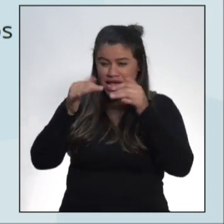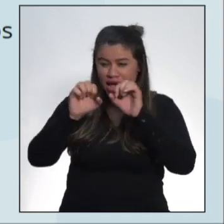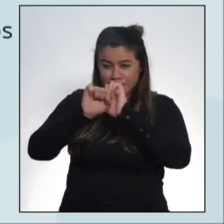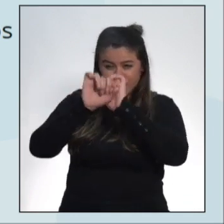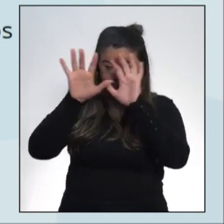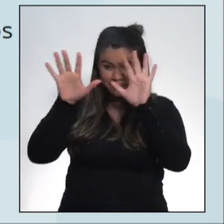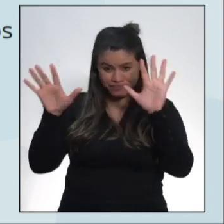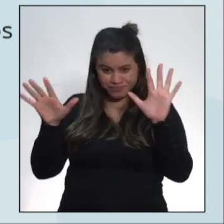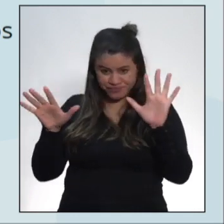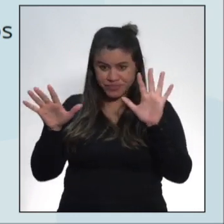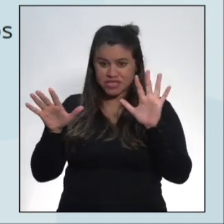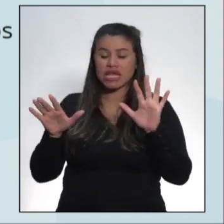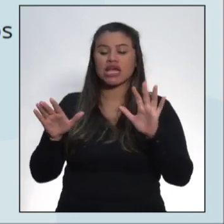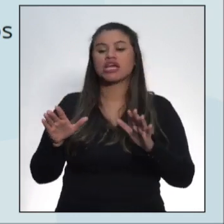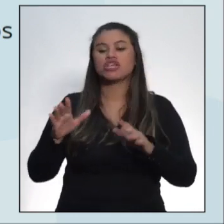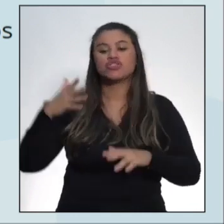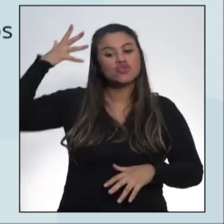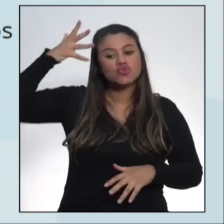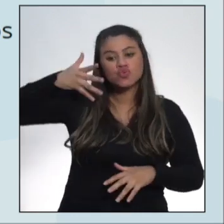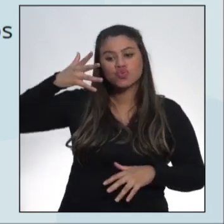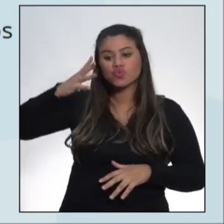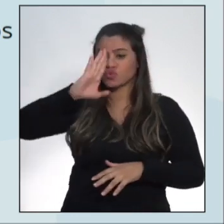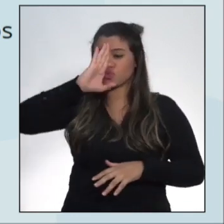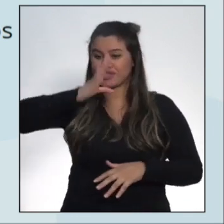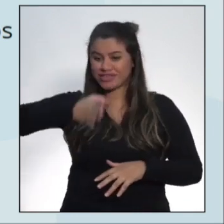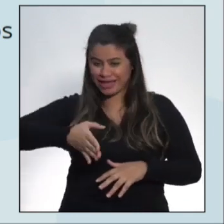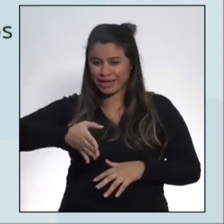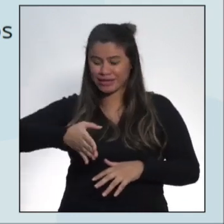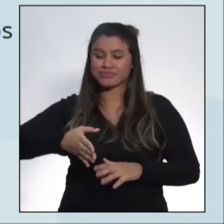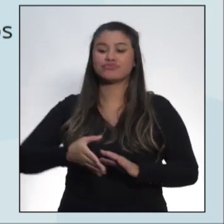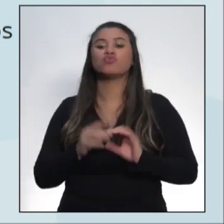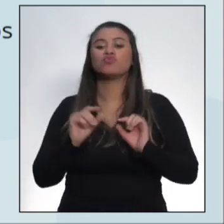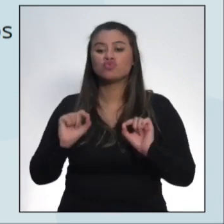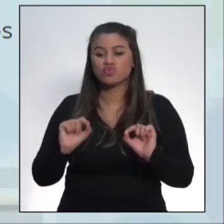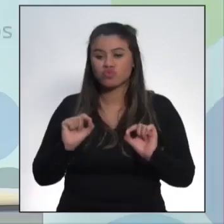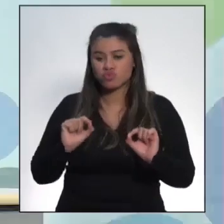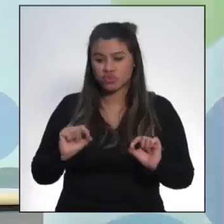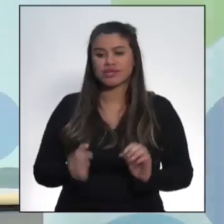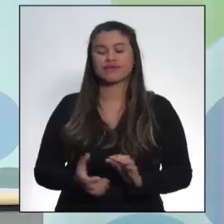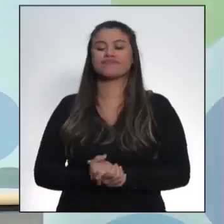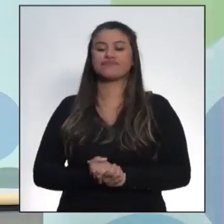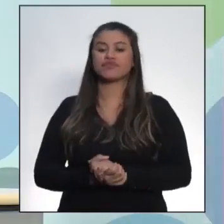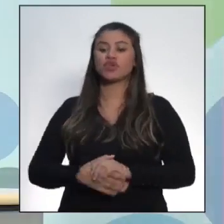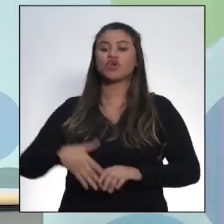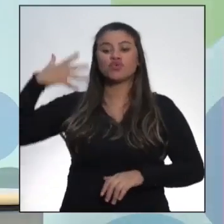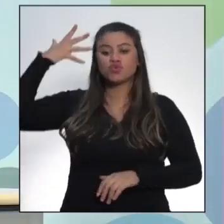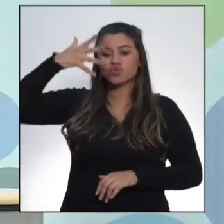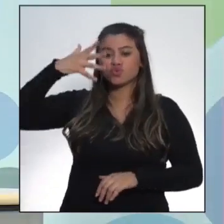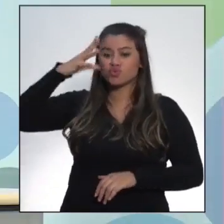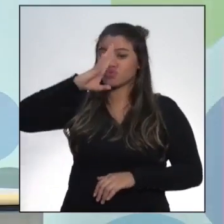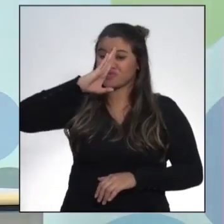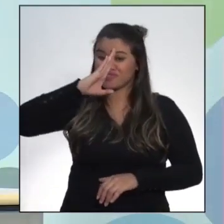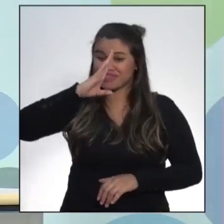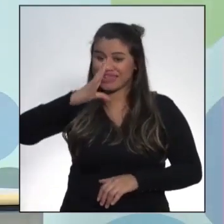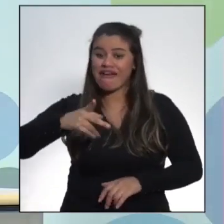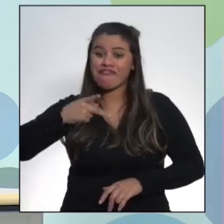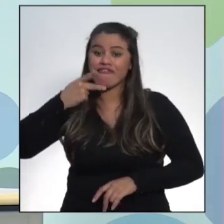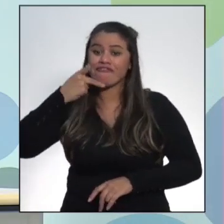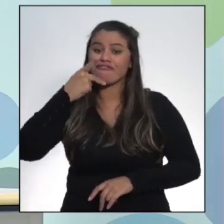diferença entre discurso direto e discurso indireto. No discurso direto, a fala vem